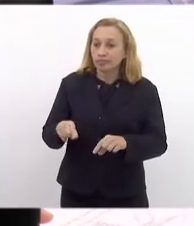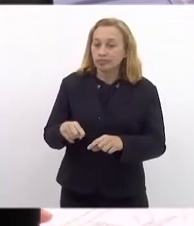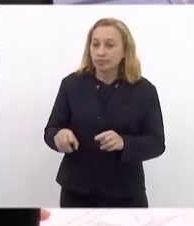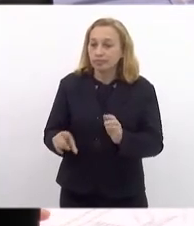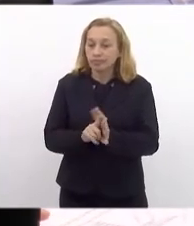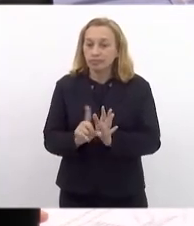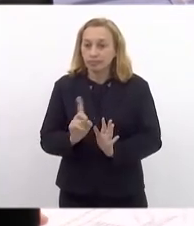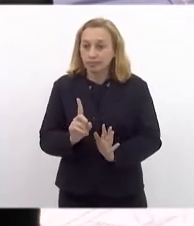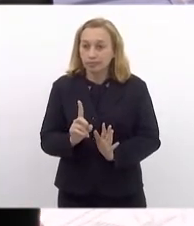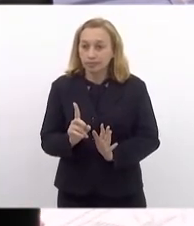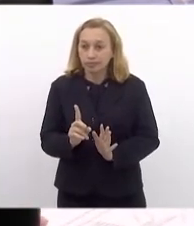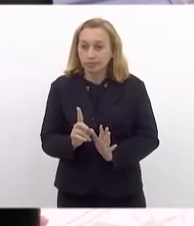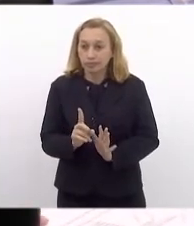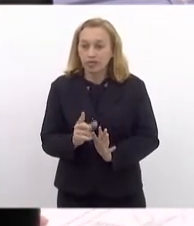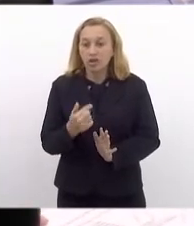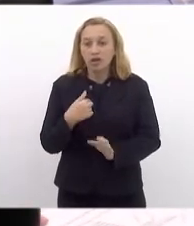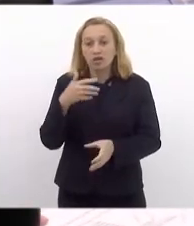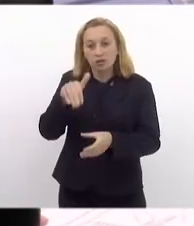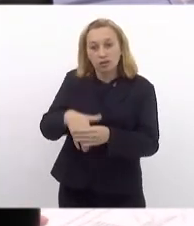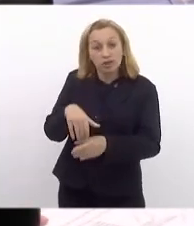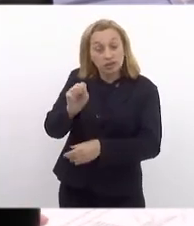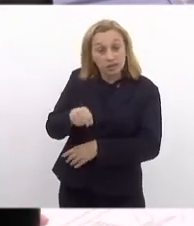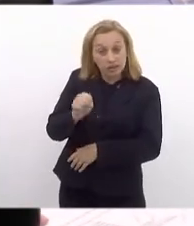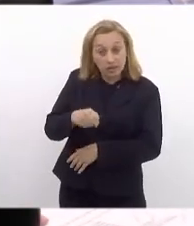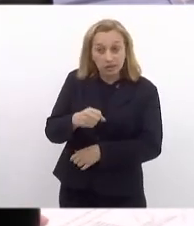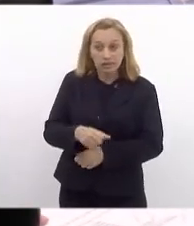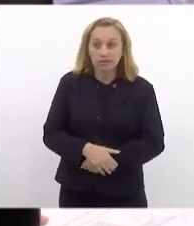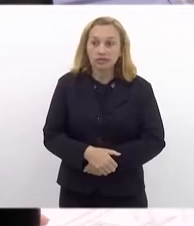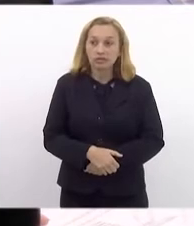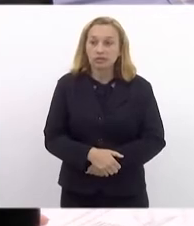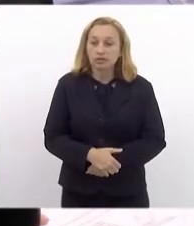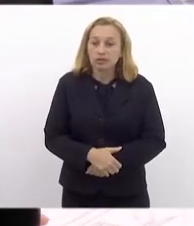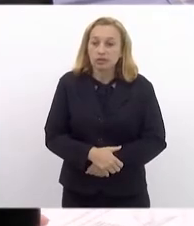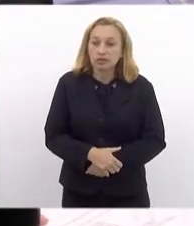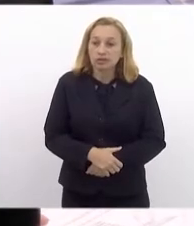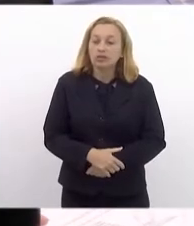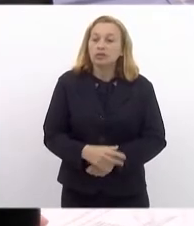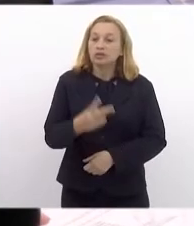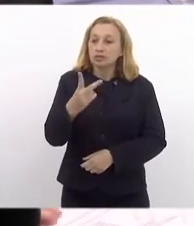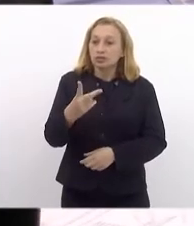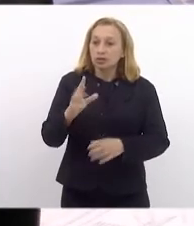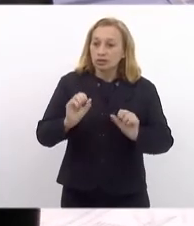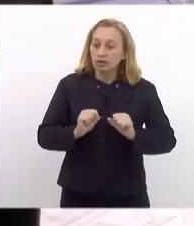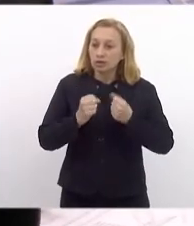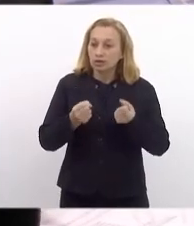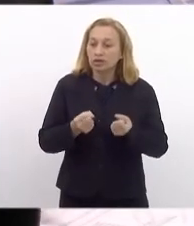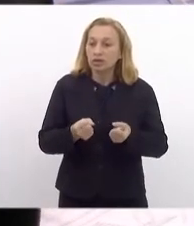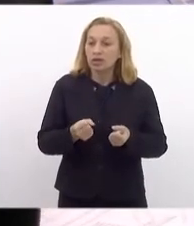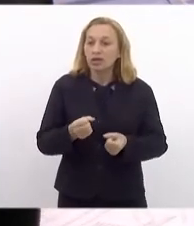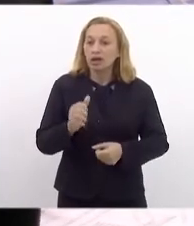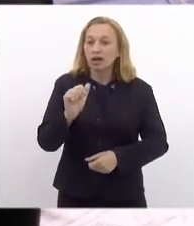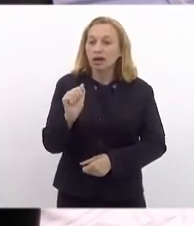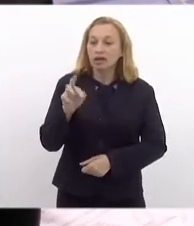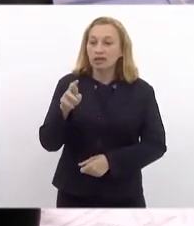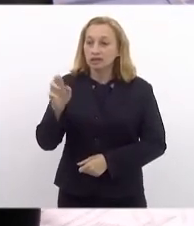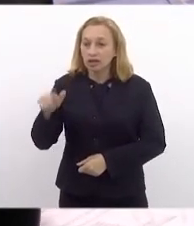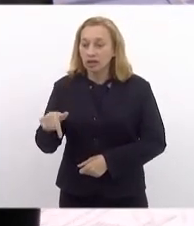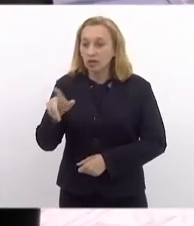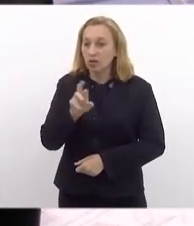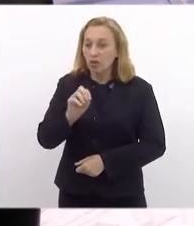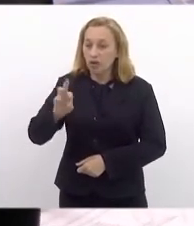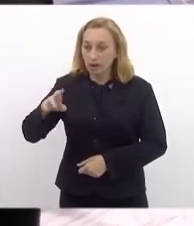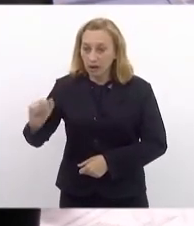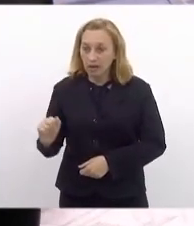moda o que eu votei favoravelmente onde os dois grandes defensores é o André correio também tinha aqui